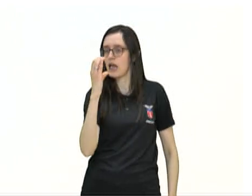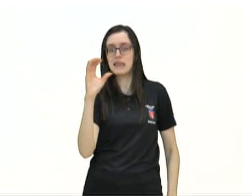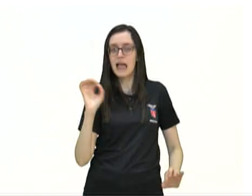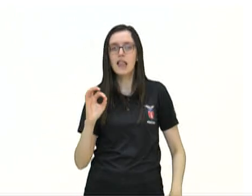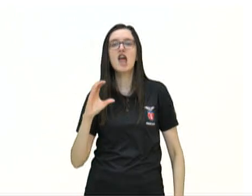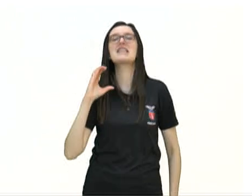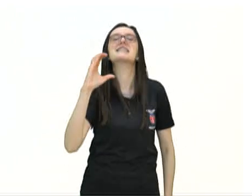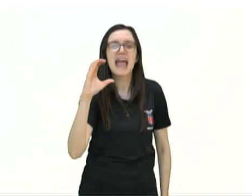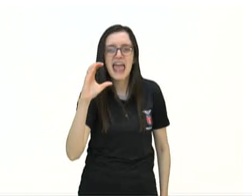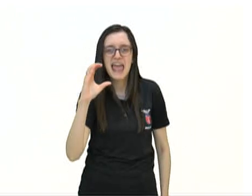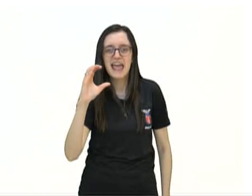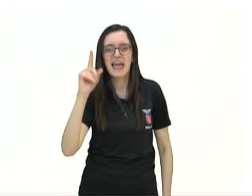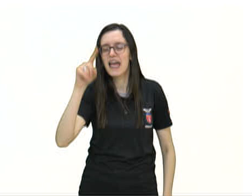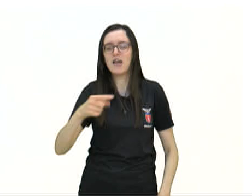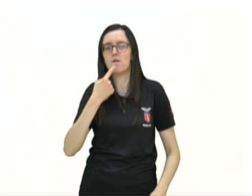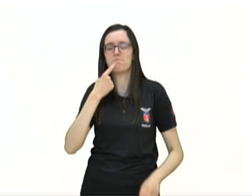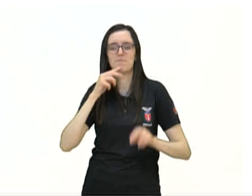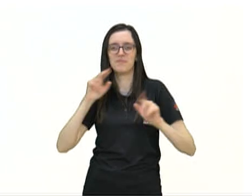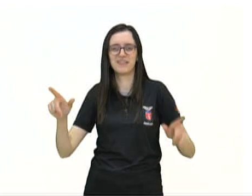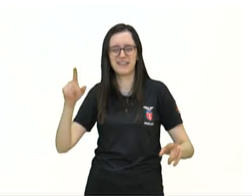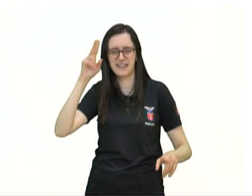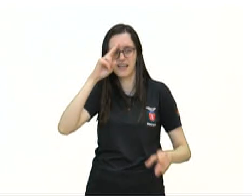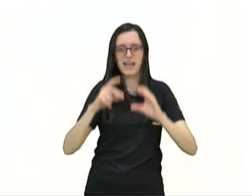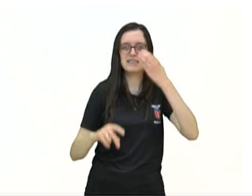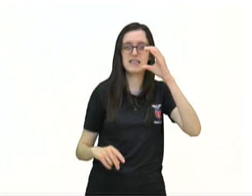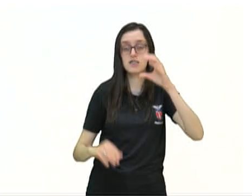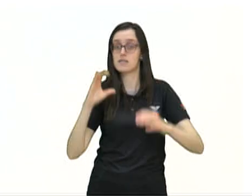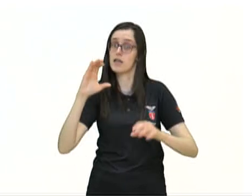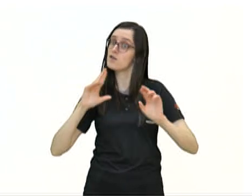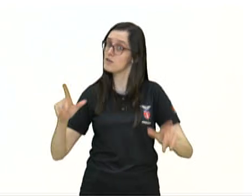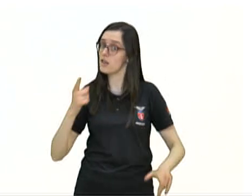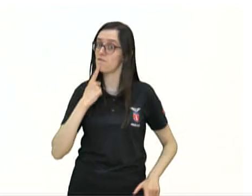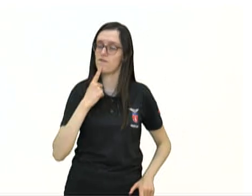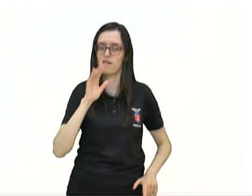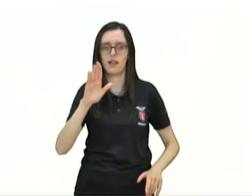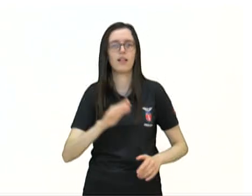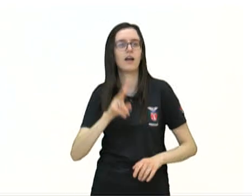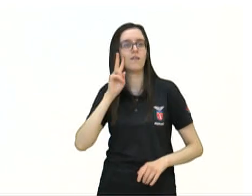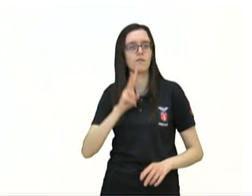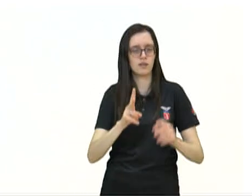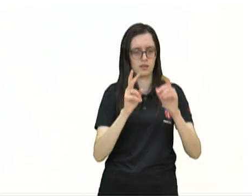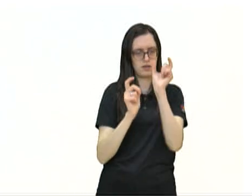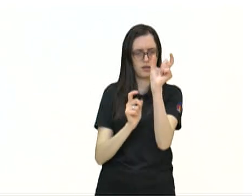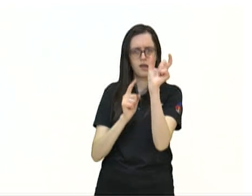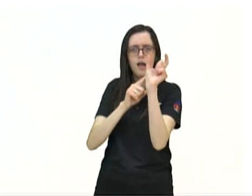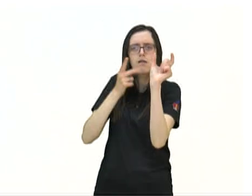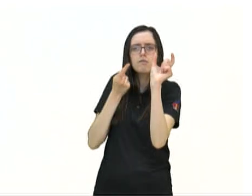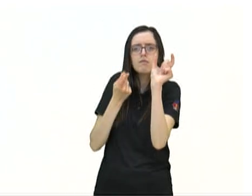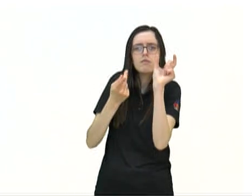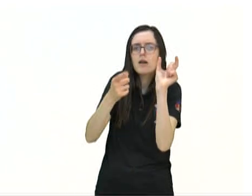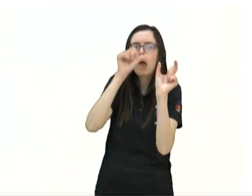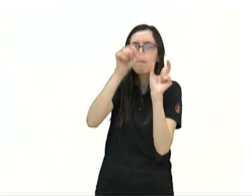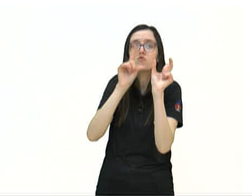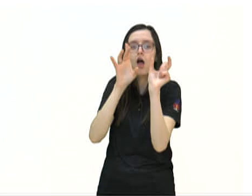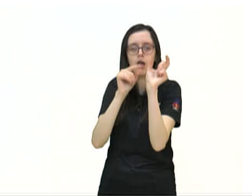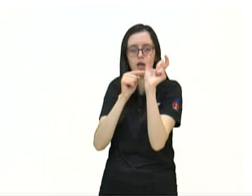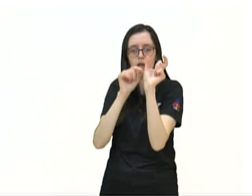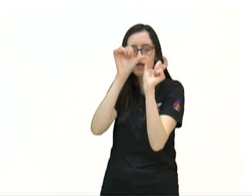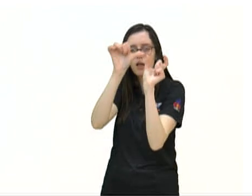aconteco. Ah, lembra quando nós falamos da fonética? Então, ó, fica tudo igual aqui e vai mudar somente